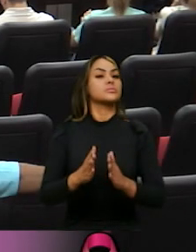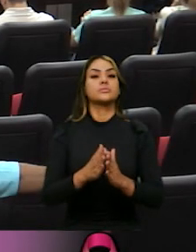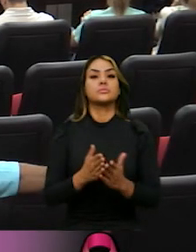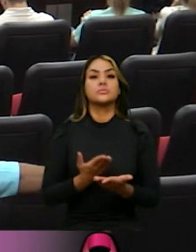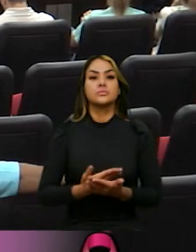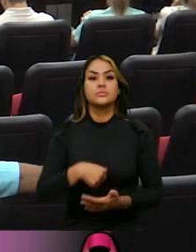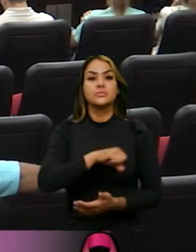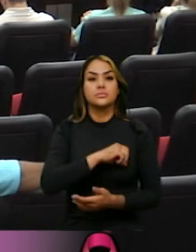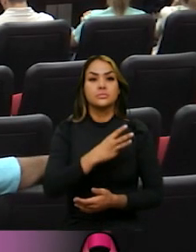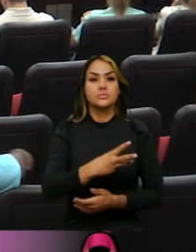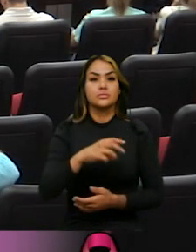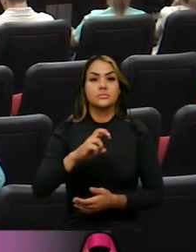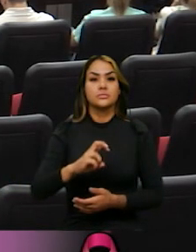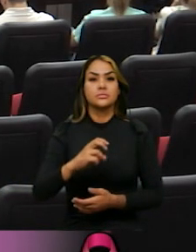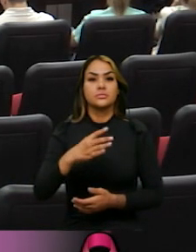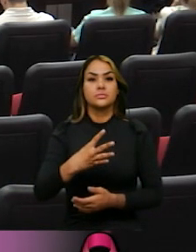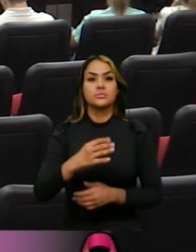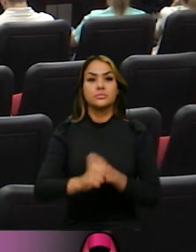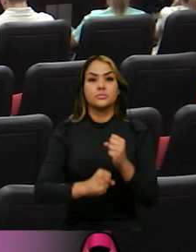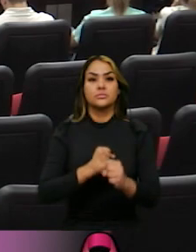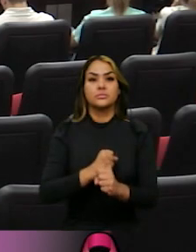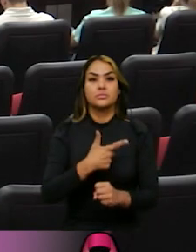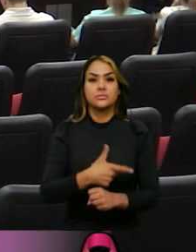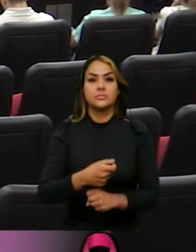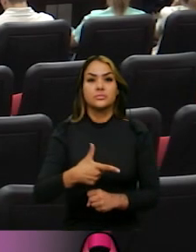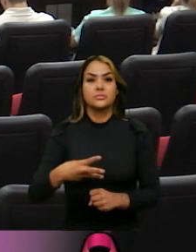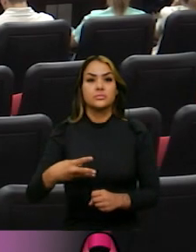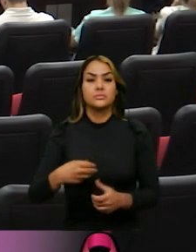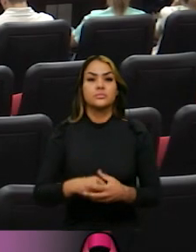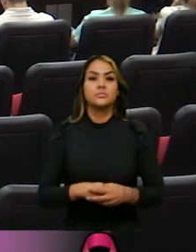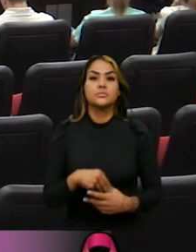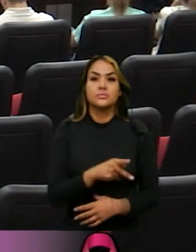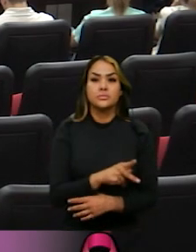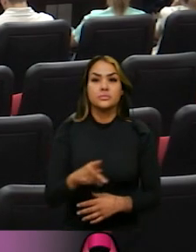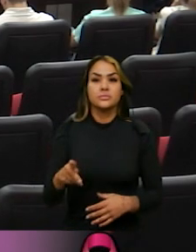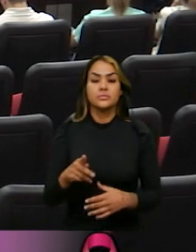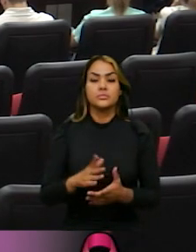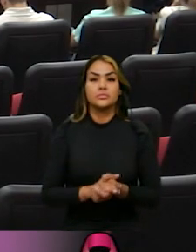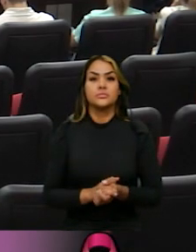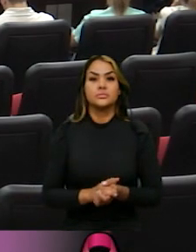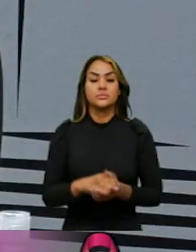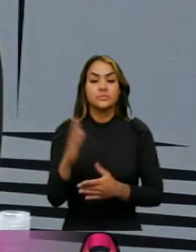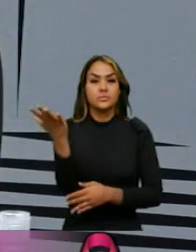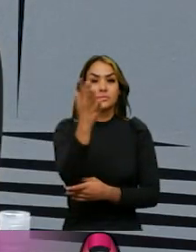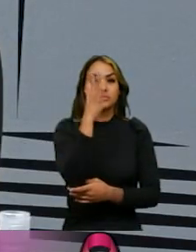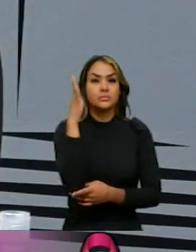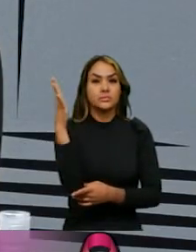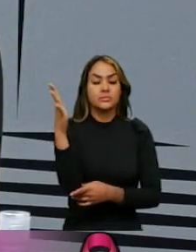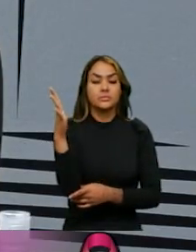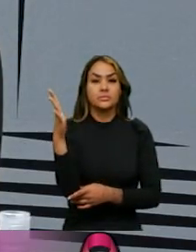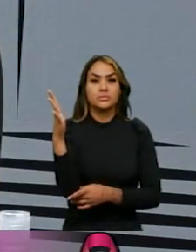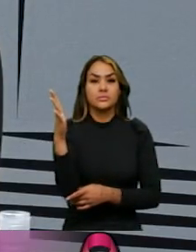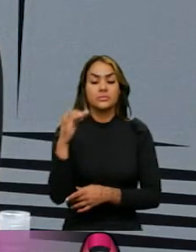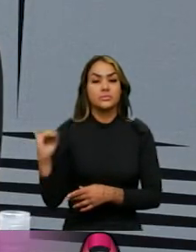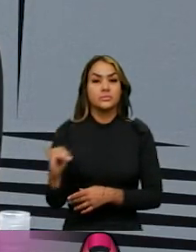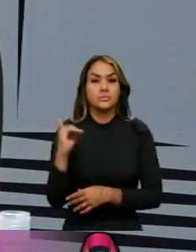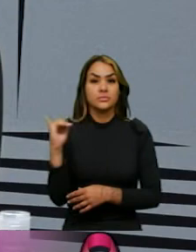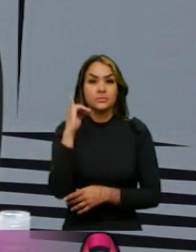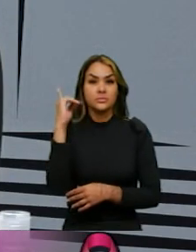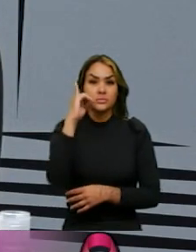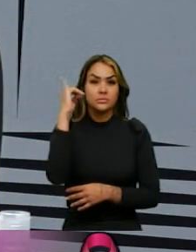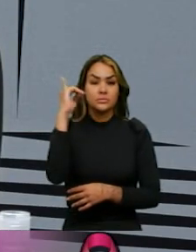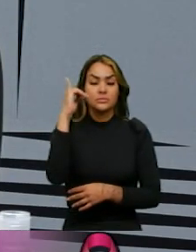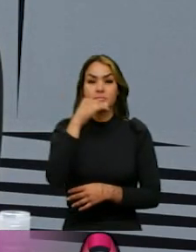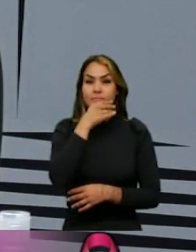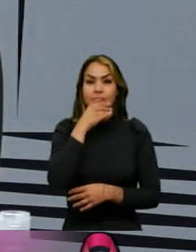Requerimento 354 de 2023. Senhora Presidente, considerando que as árvores desempenham um papel crucial para